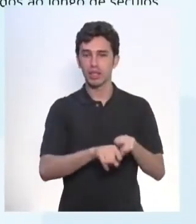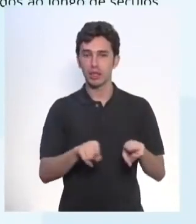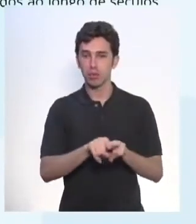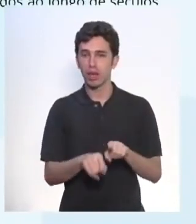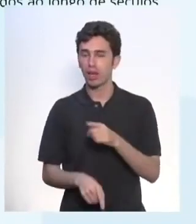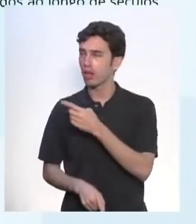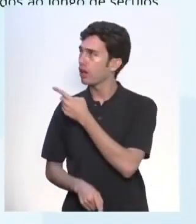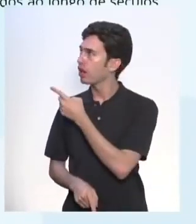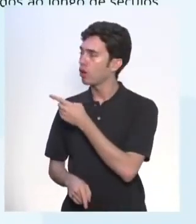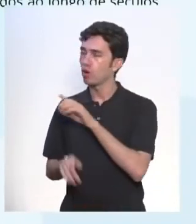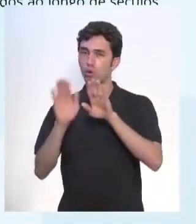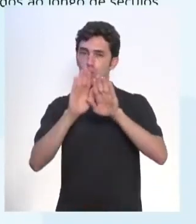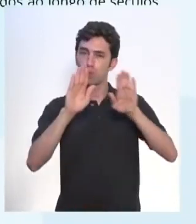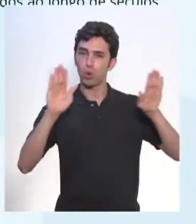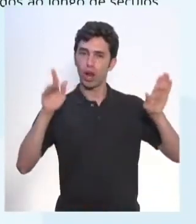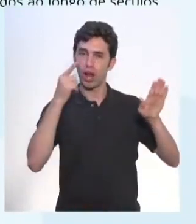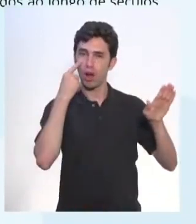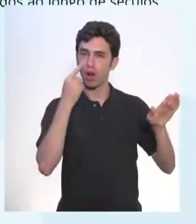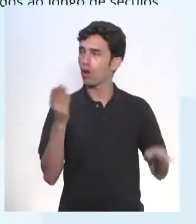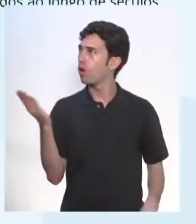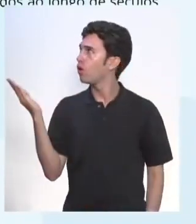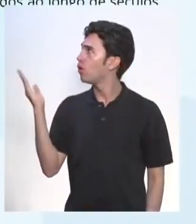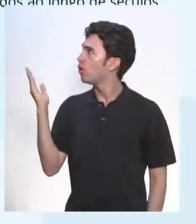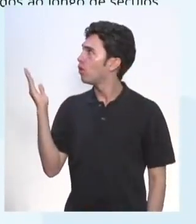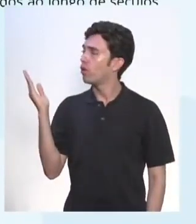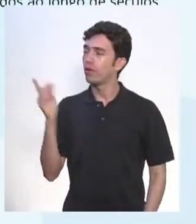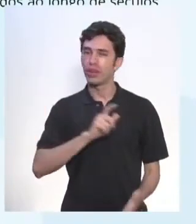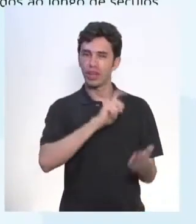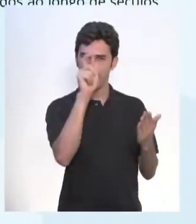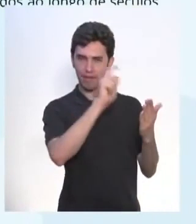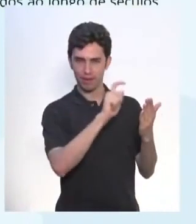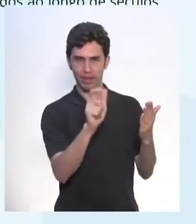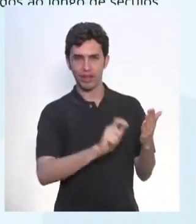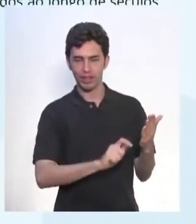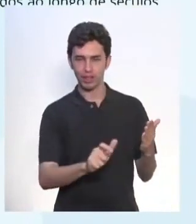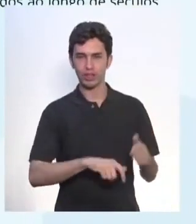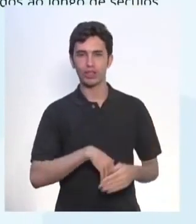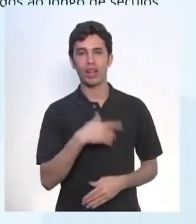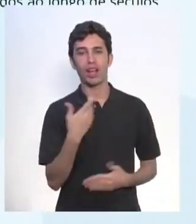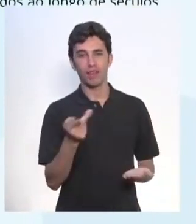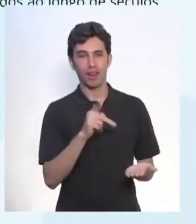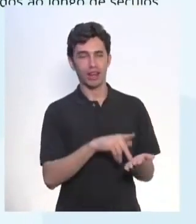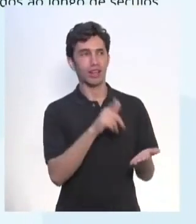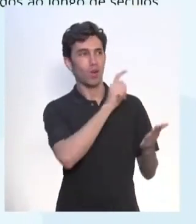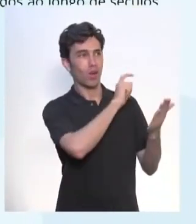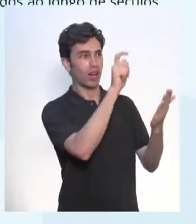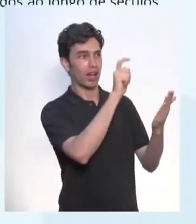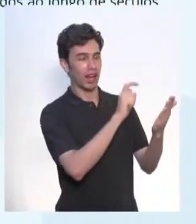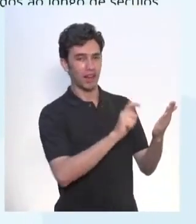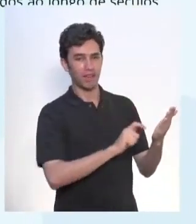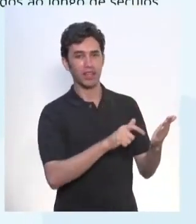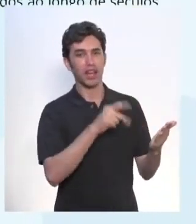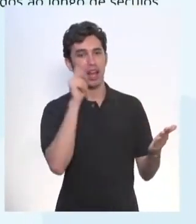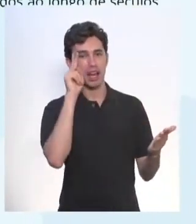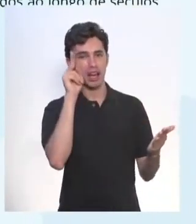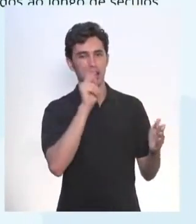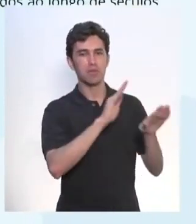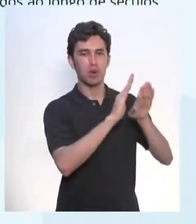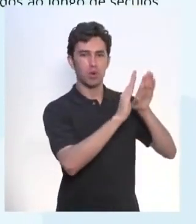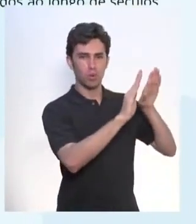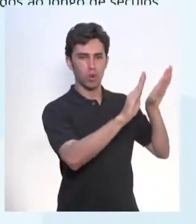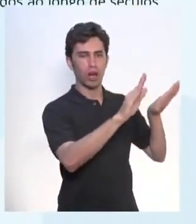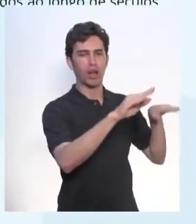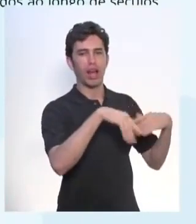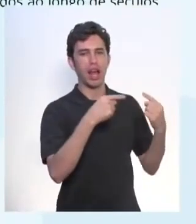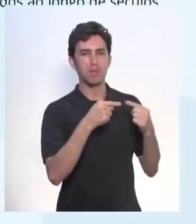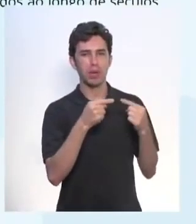aí de um mural, né? Um mural, grafite, né? Na verdade, é um grafite, remete ao mural, é uma